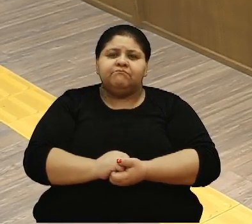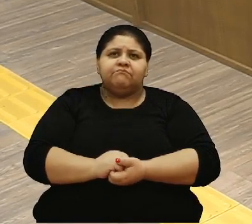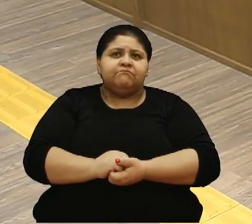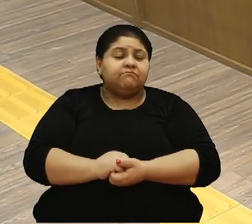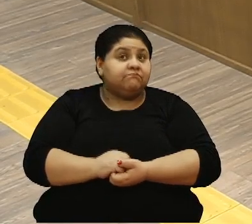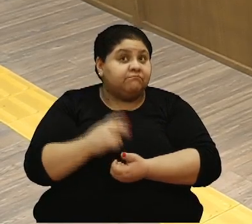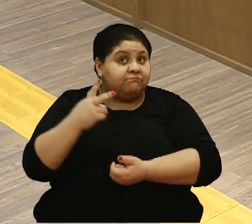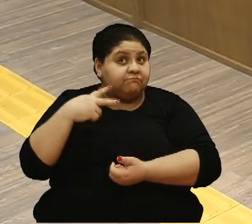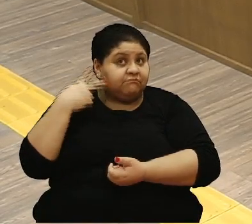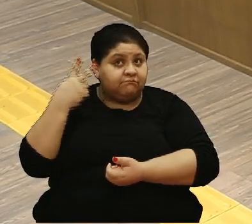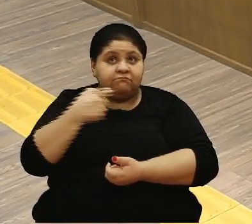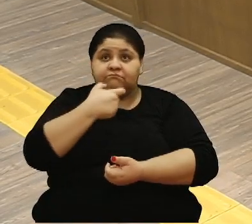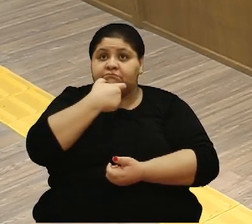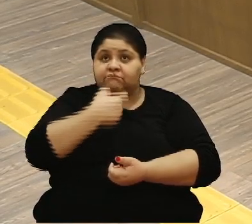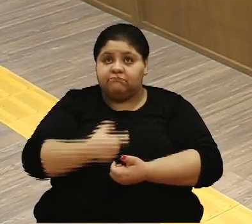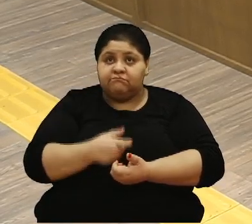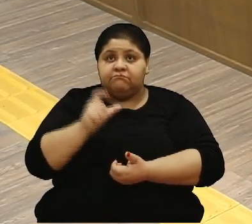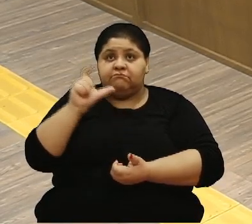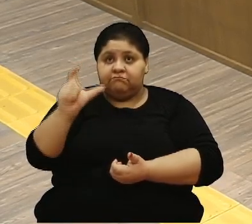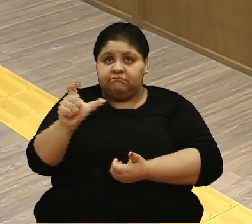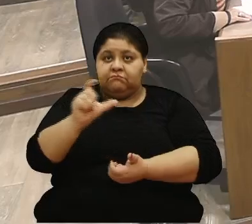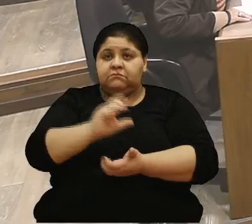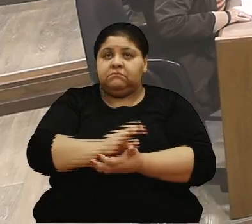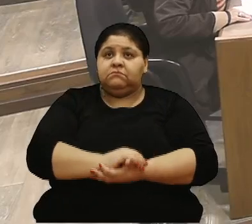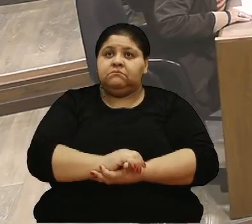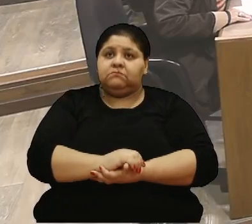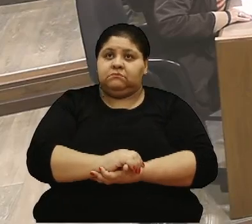Vereador Cristiano Becker com a palavra.